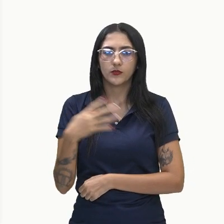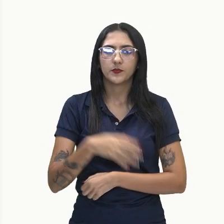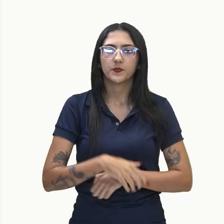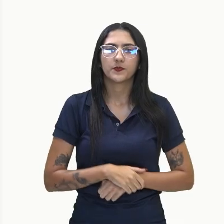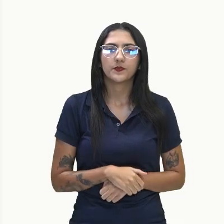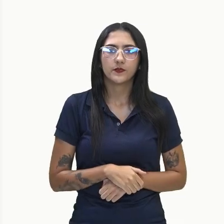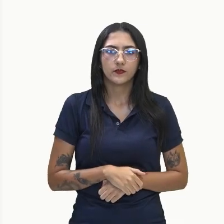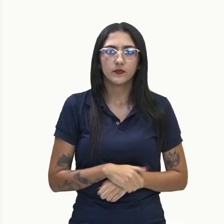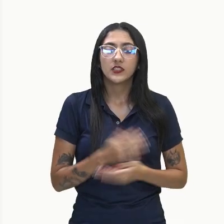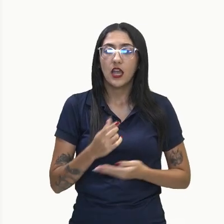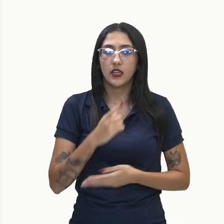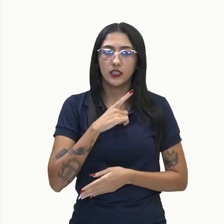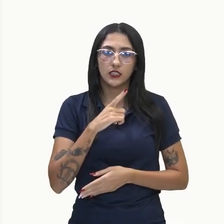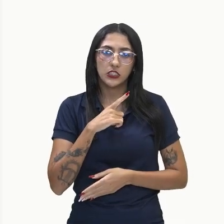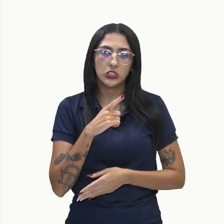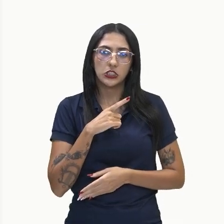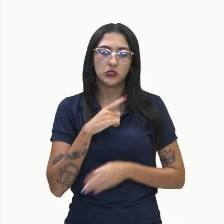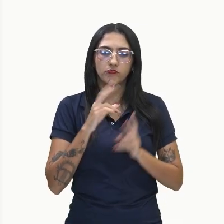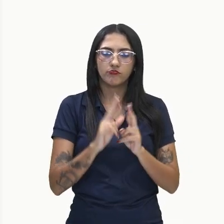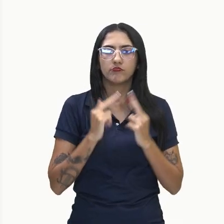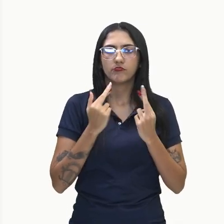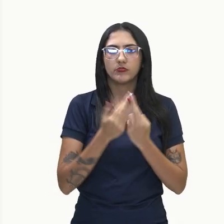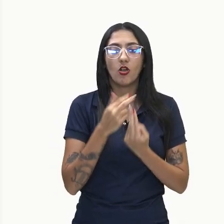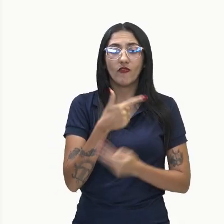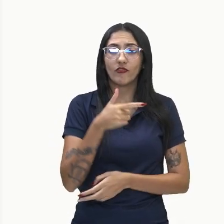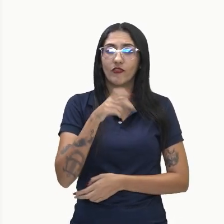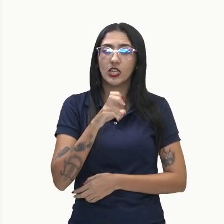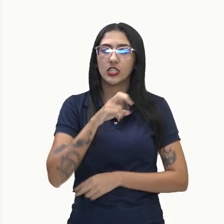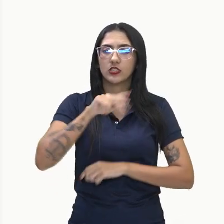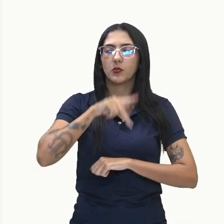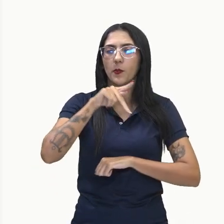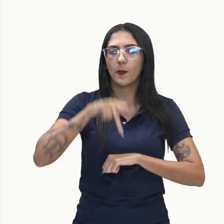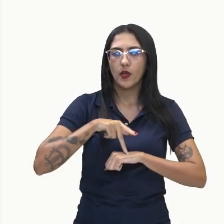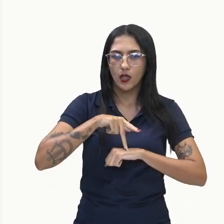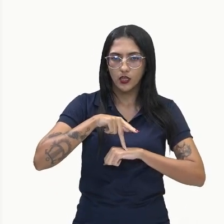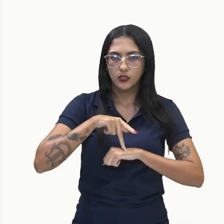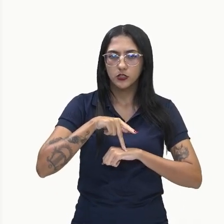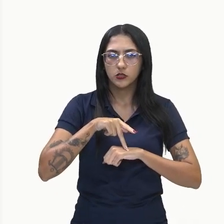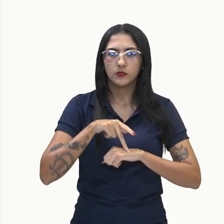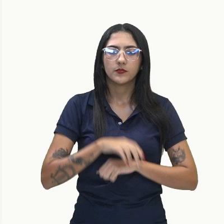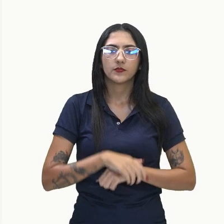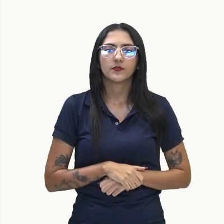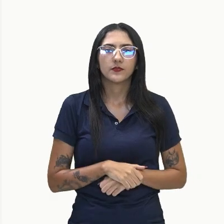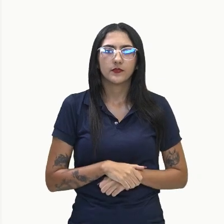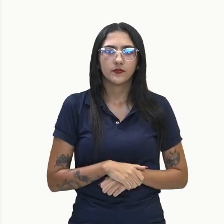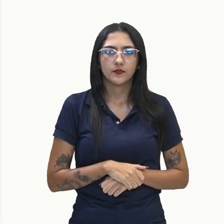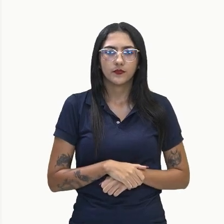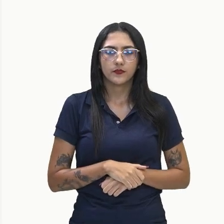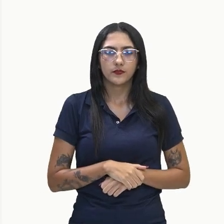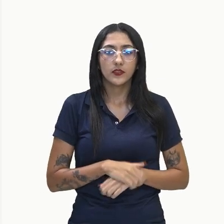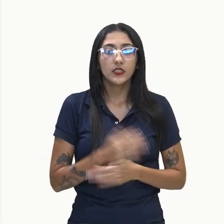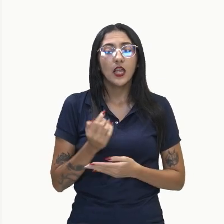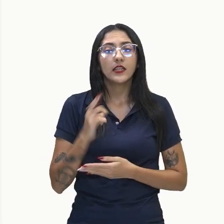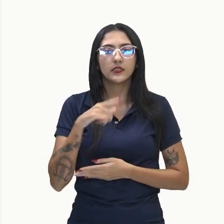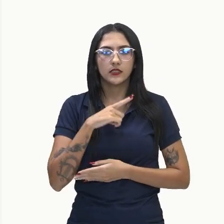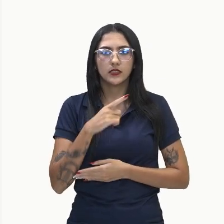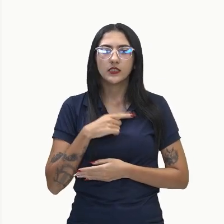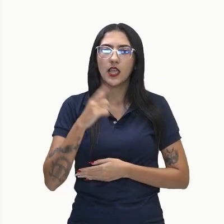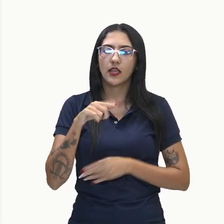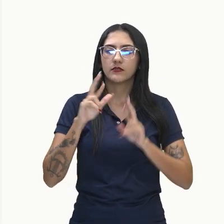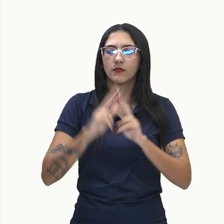a gente tem ali 25 países reunidos, né? E aí a gente vai ter essa convenção, né,